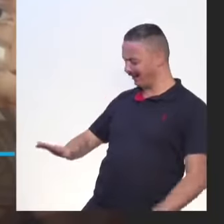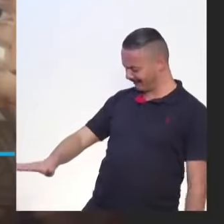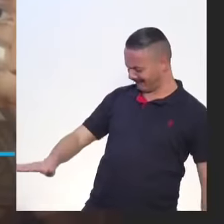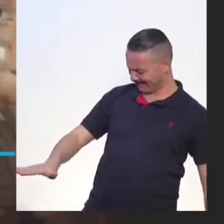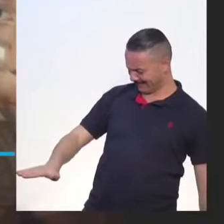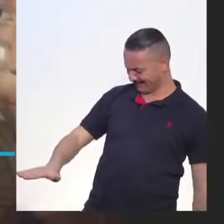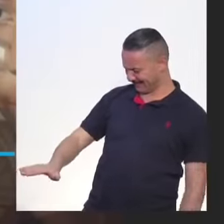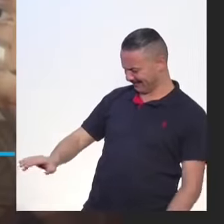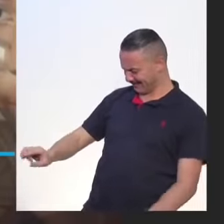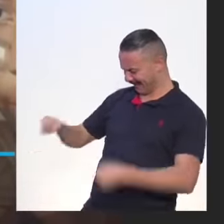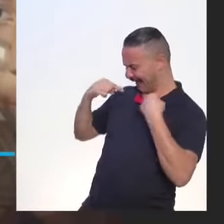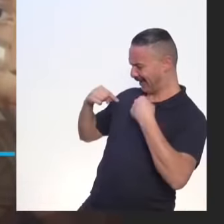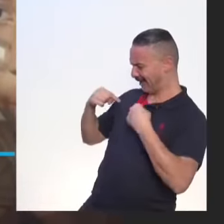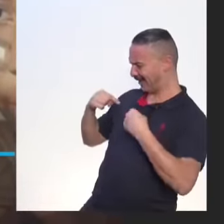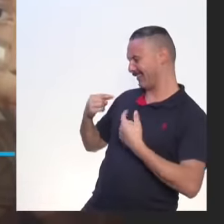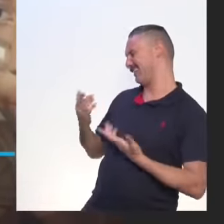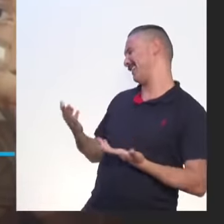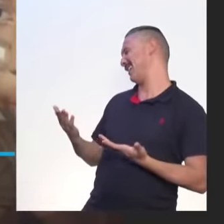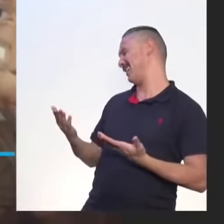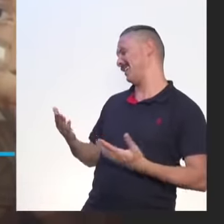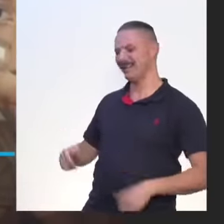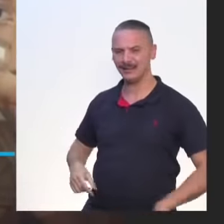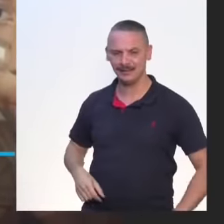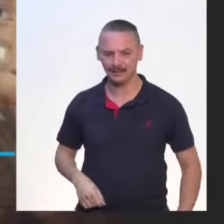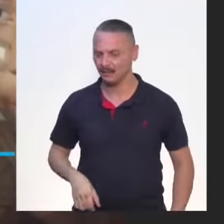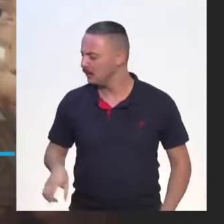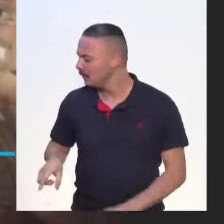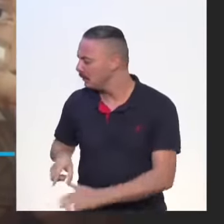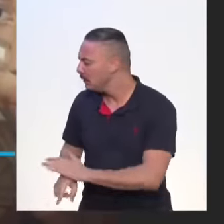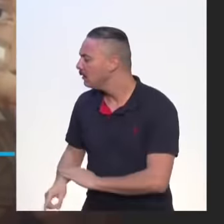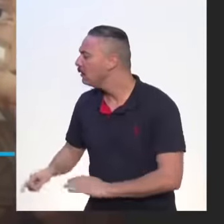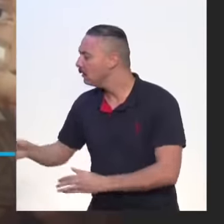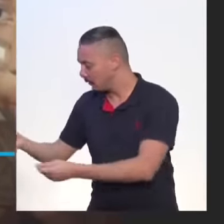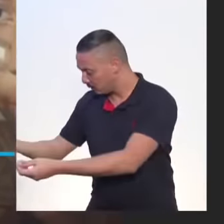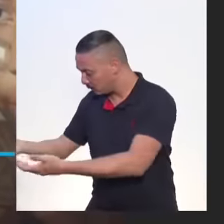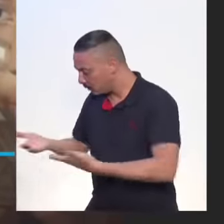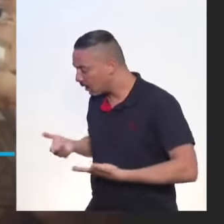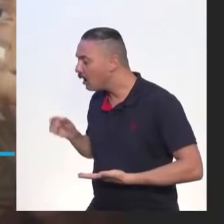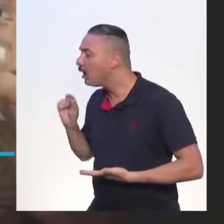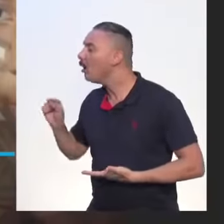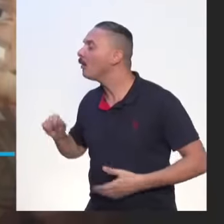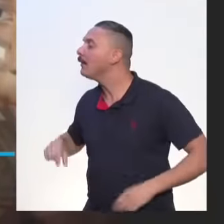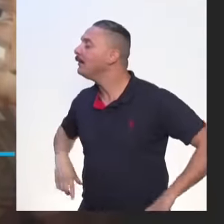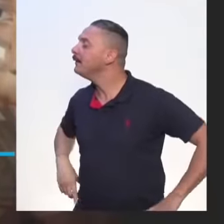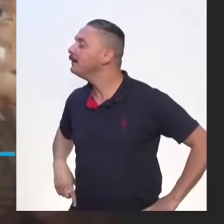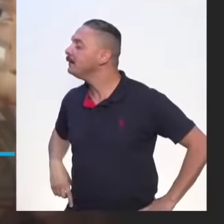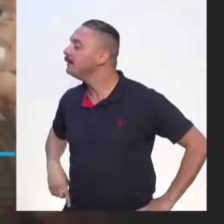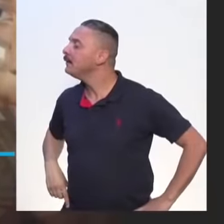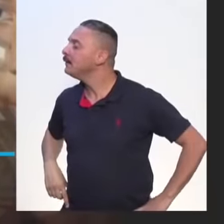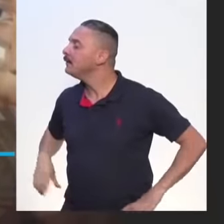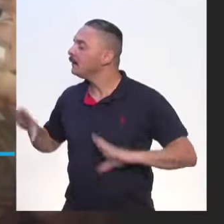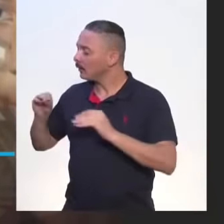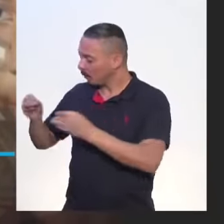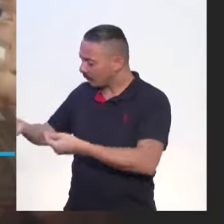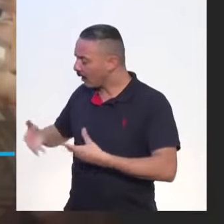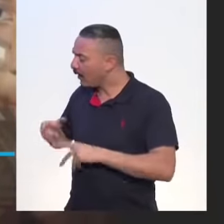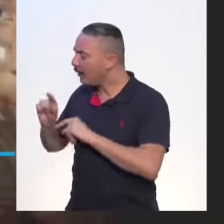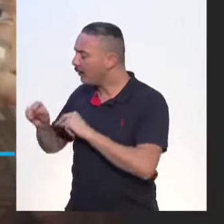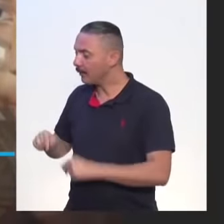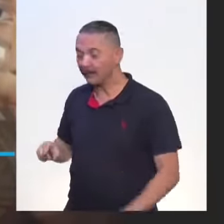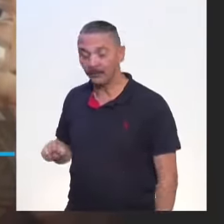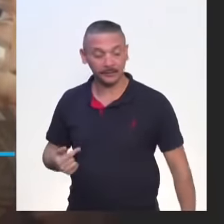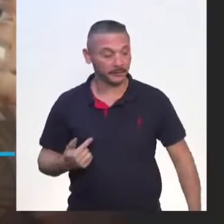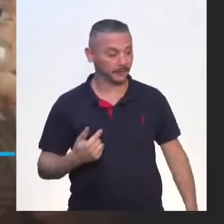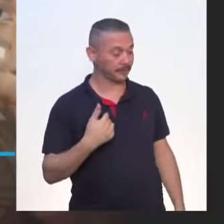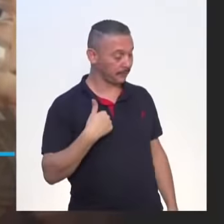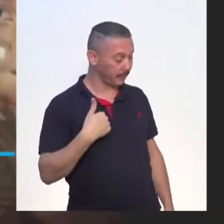falando daquela maneira. Cobra Grande pergunta para ele: mas o que você trouxe para mim para trocar pela noite? E a única coisa